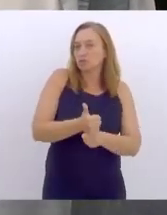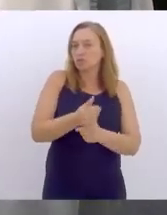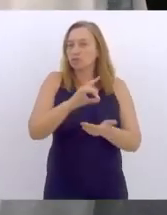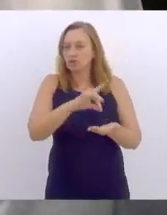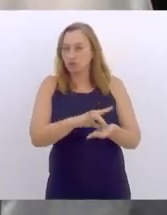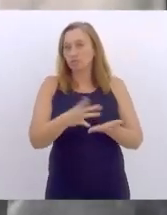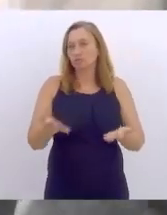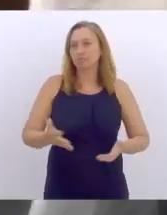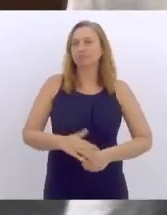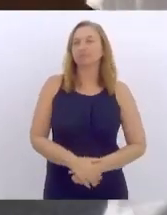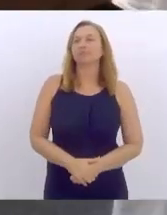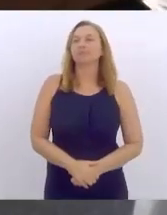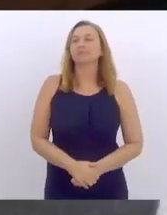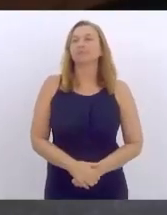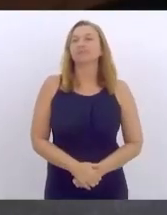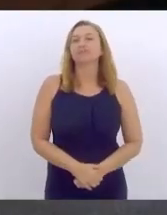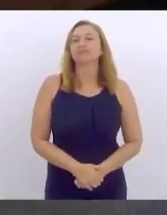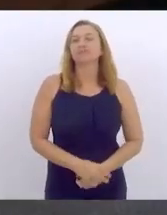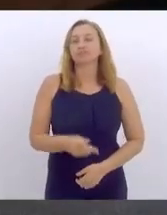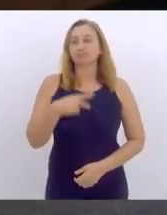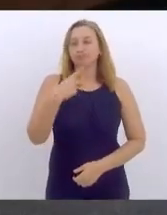original. É o parecer.